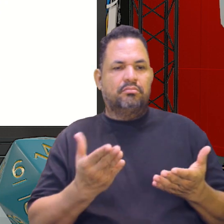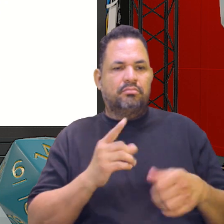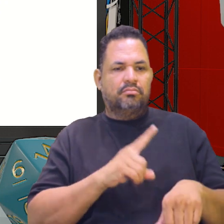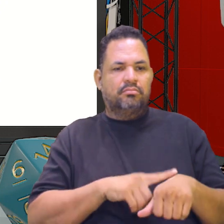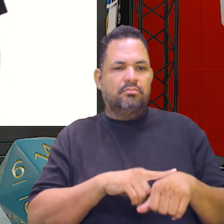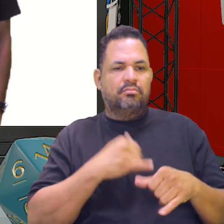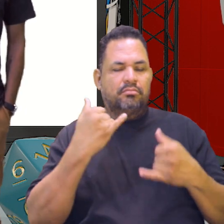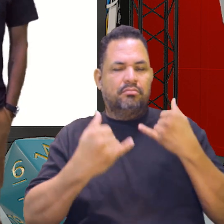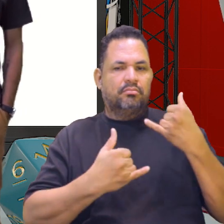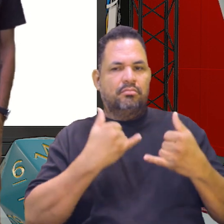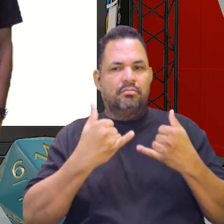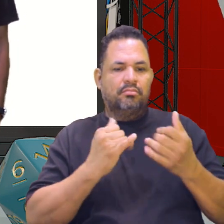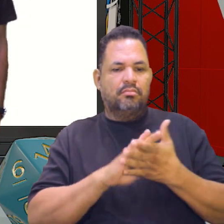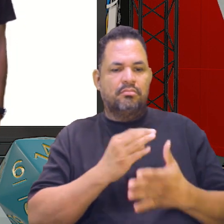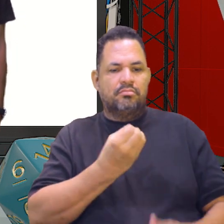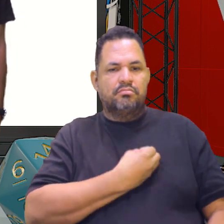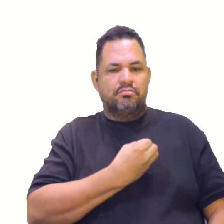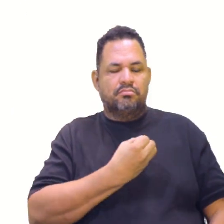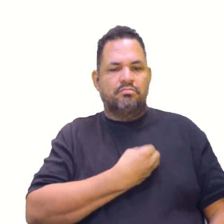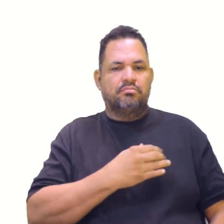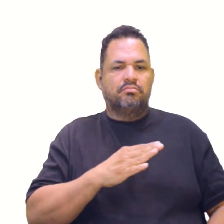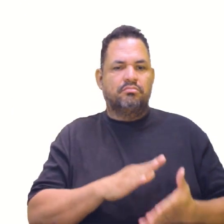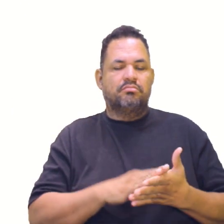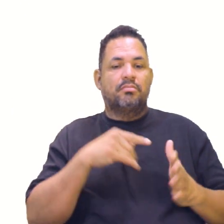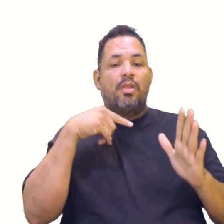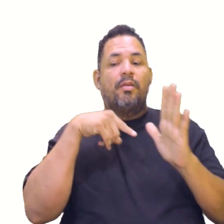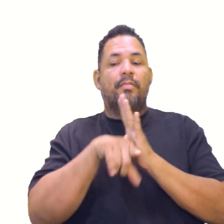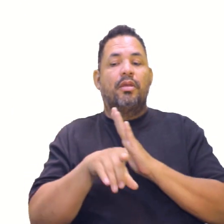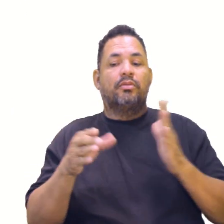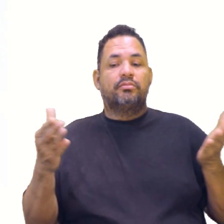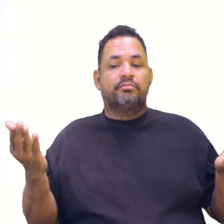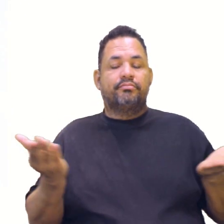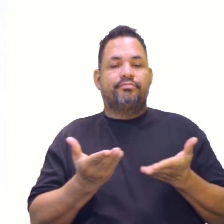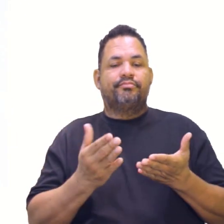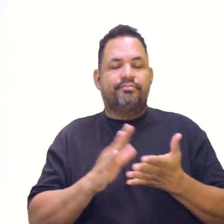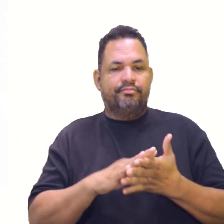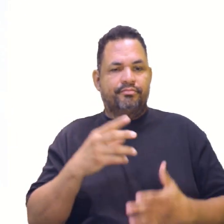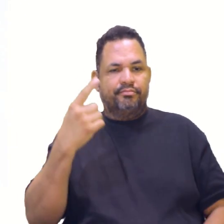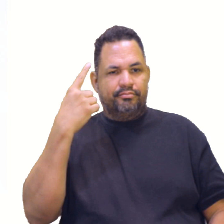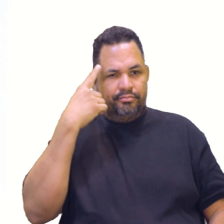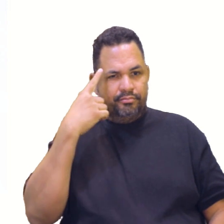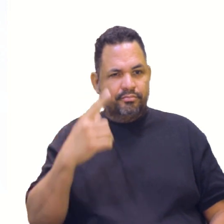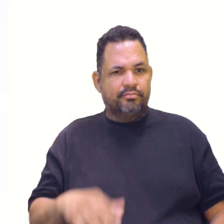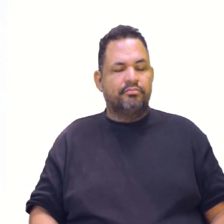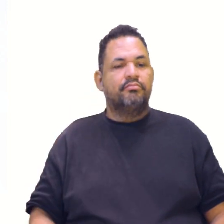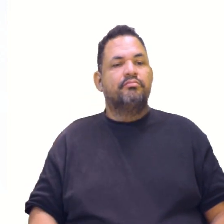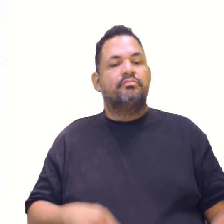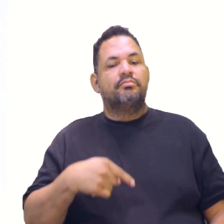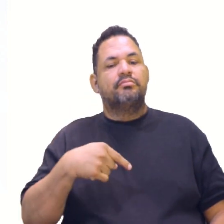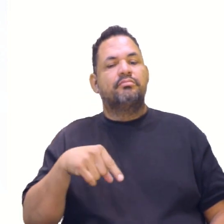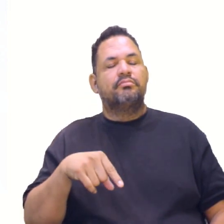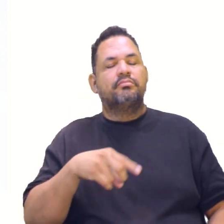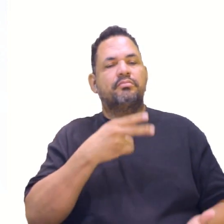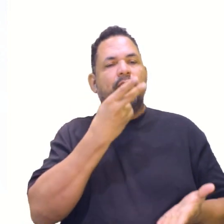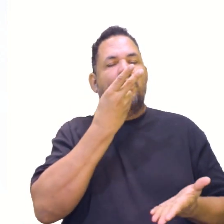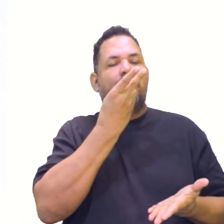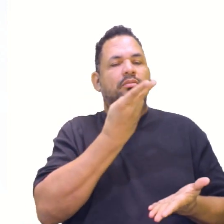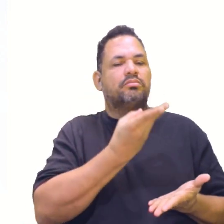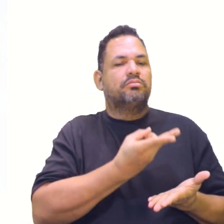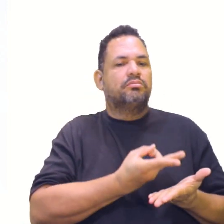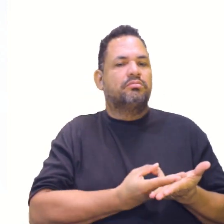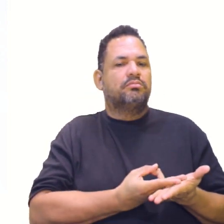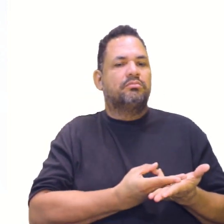é hora de brincando com os números. Vamos junto? Olha lá, qual é a perguntinha de hoje? Raciocínio lógico. Fui